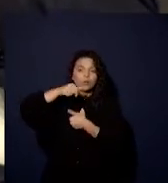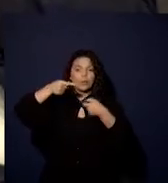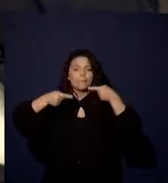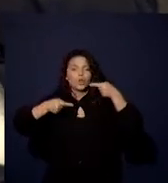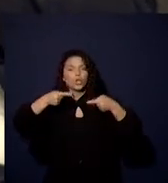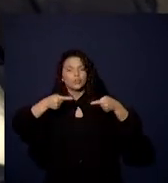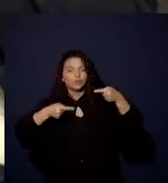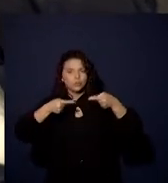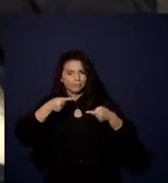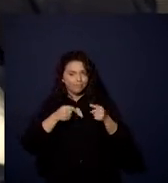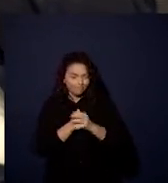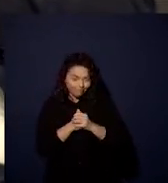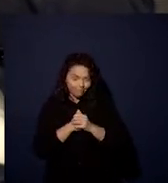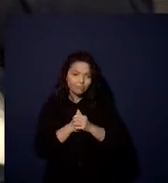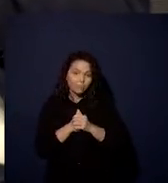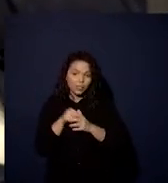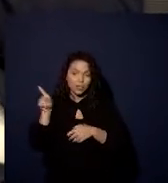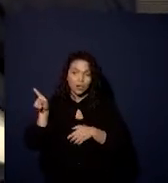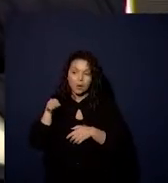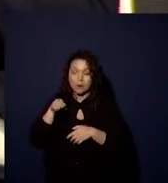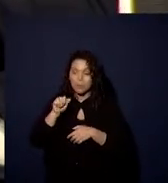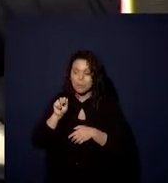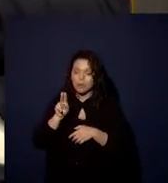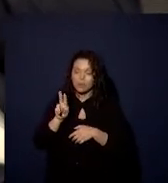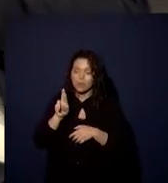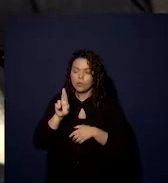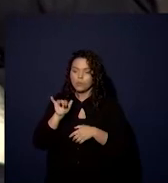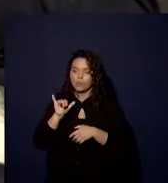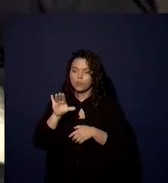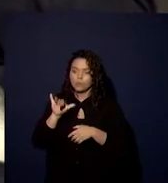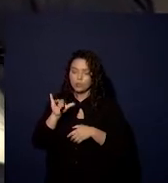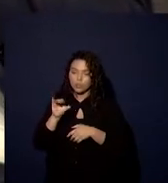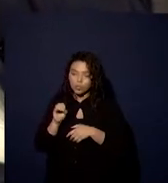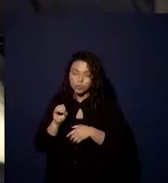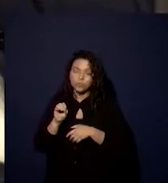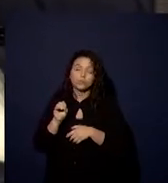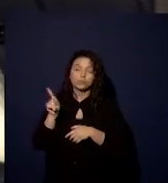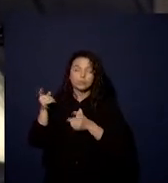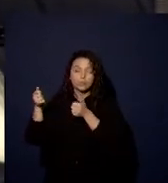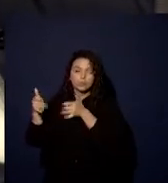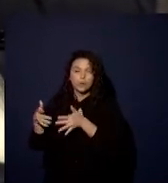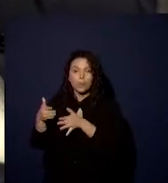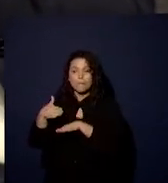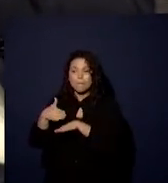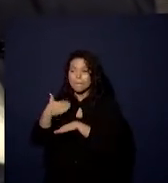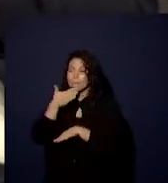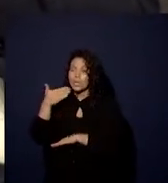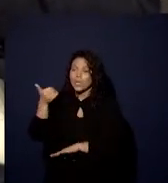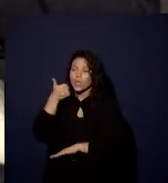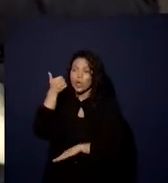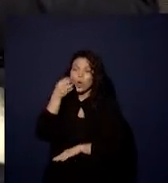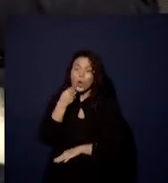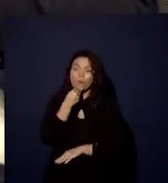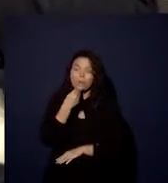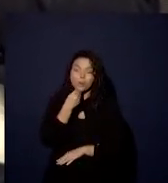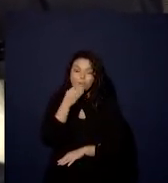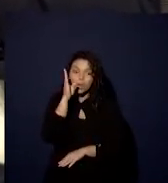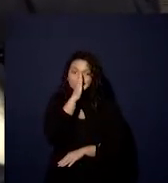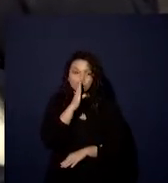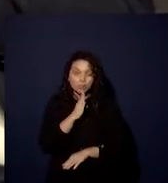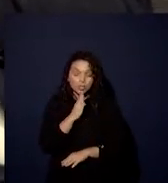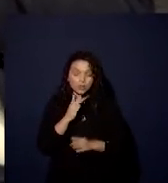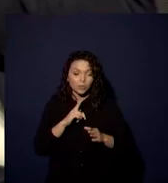ponto que eu acho que é talvez de fato a maior oportunidade que o Brasil tem no mundo de hoje que é nessa soma